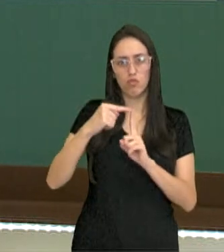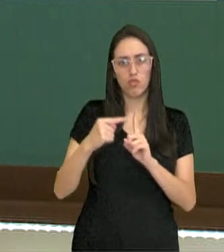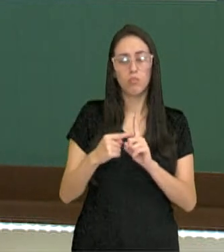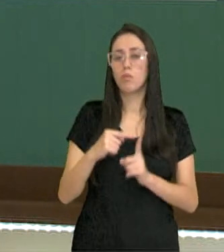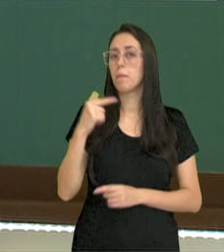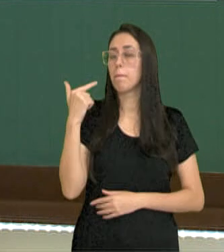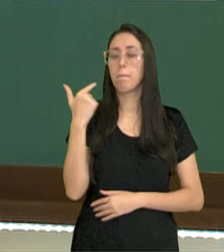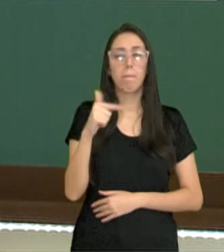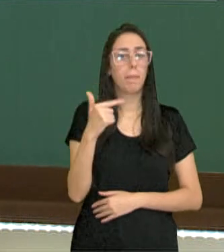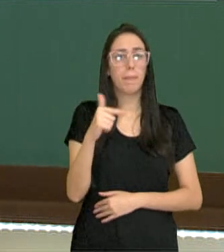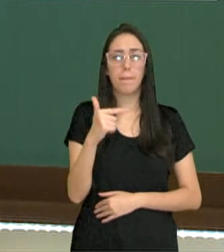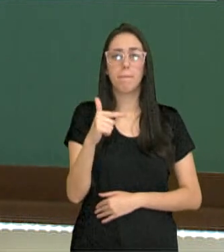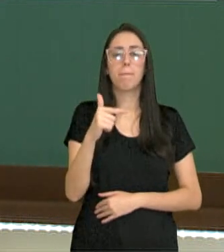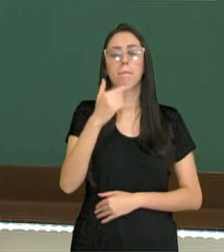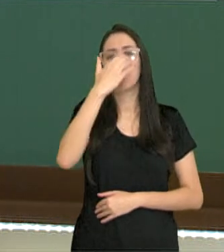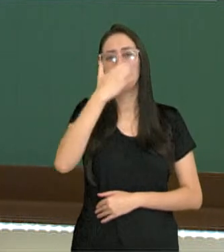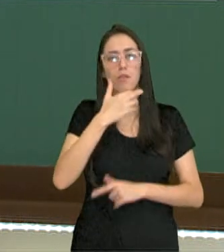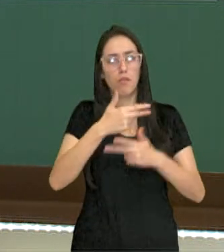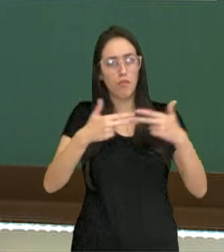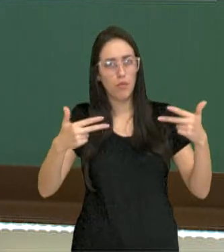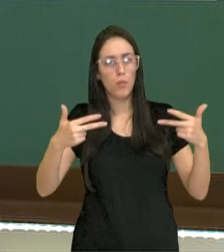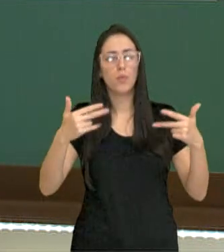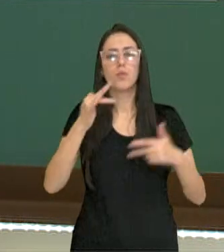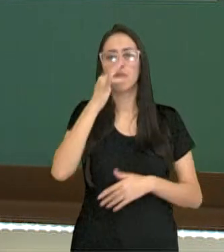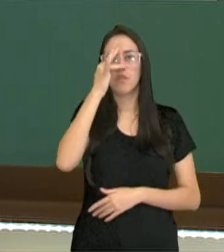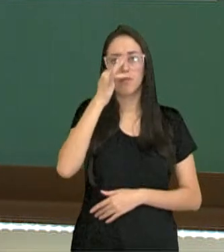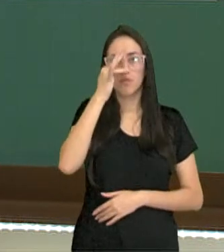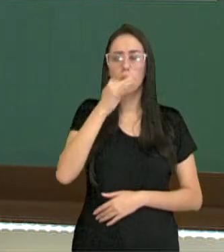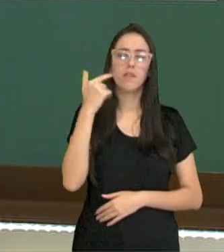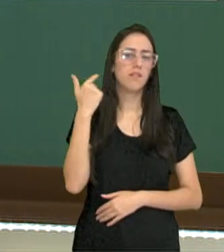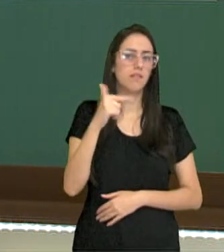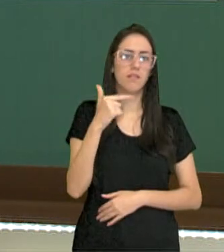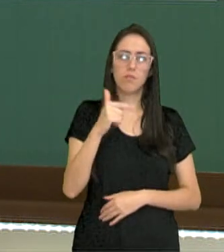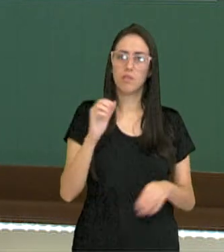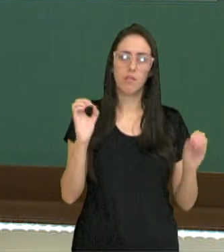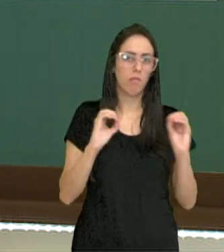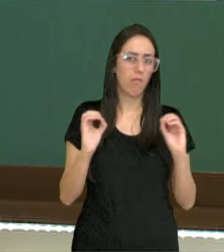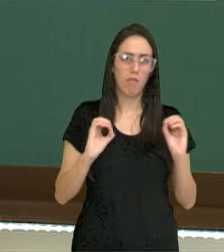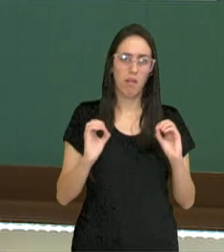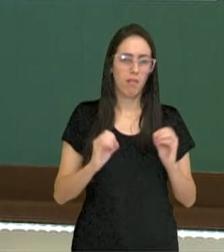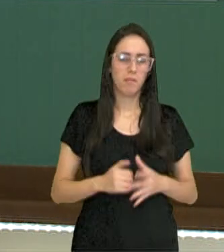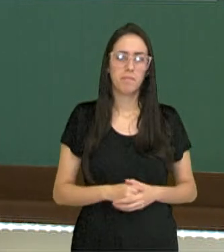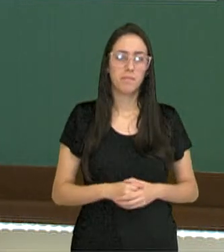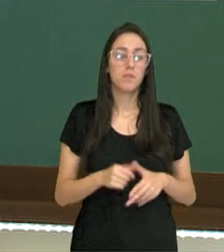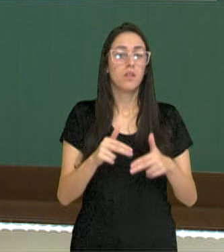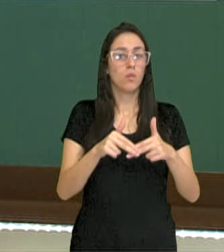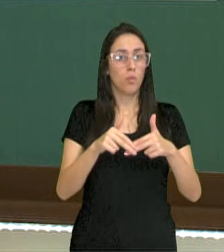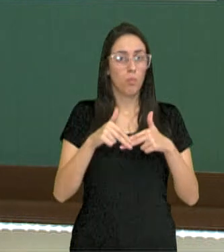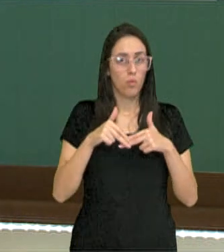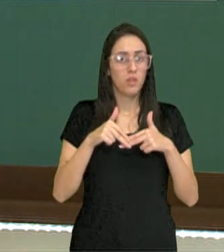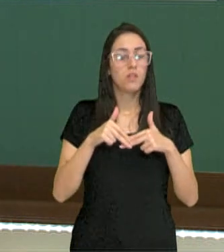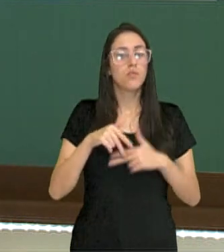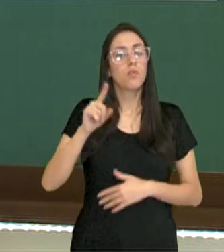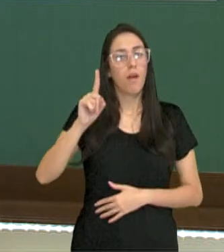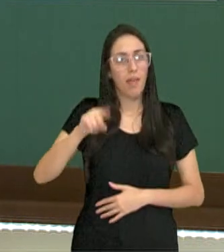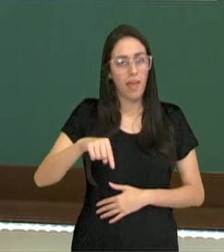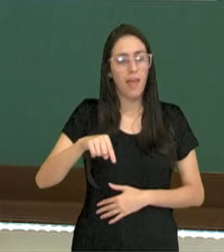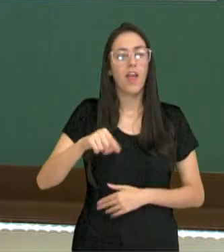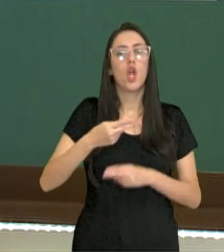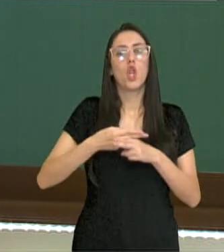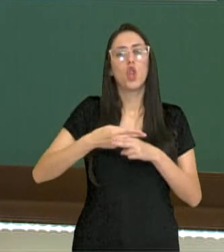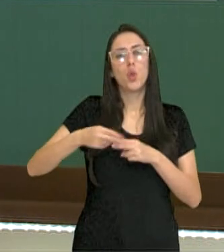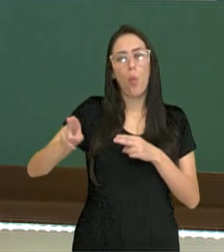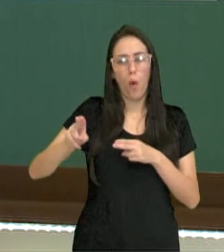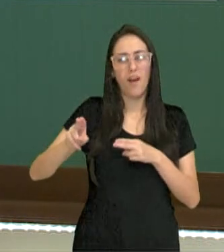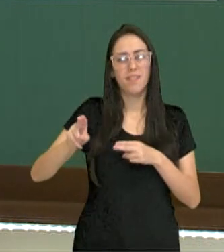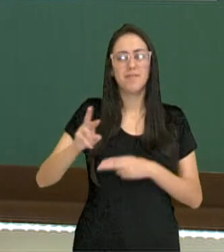formação de frutos, esse fruto não protege a semente. Por isso ela é considerada uma semente nua.